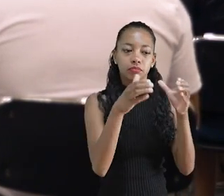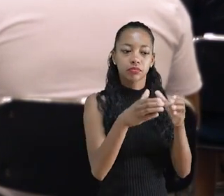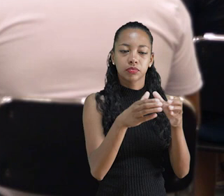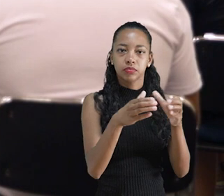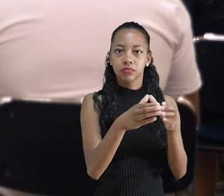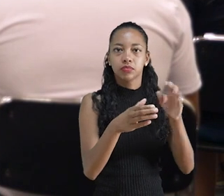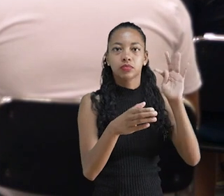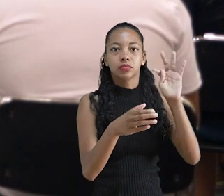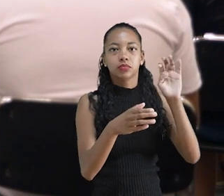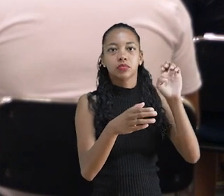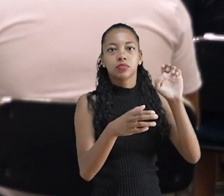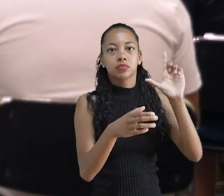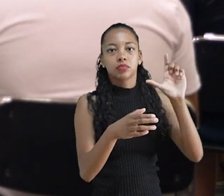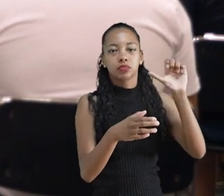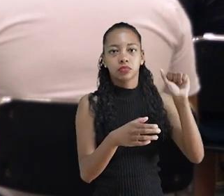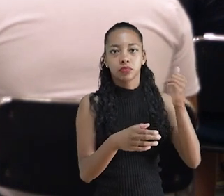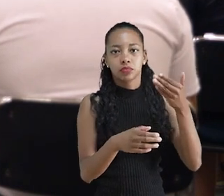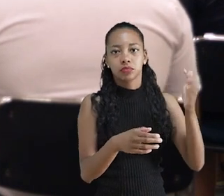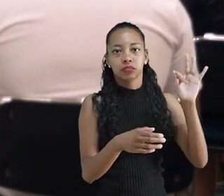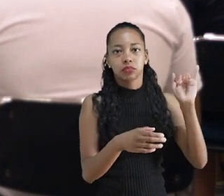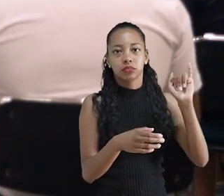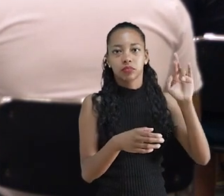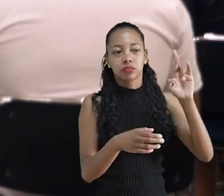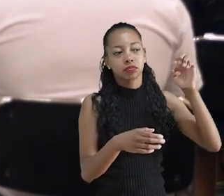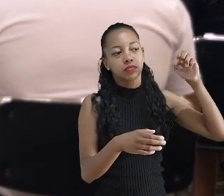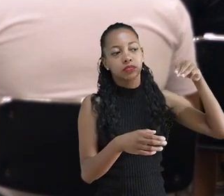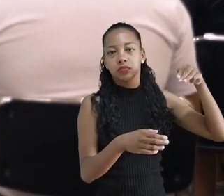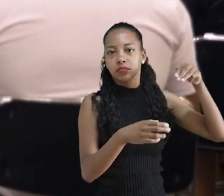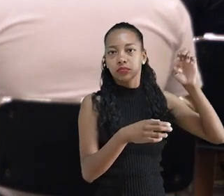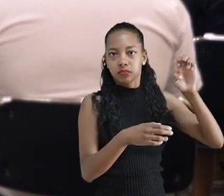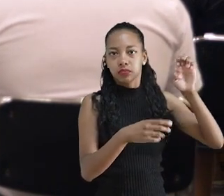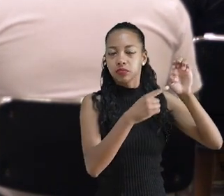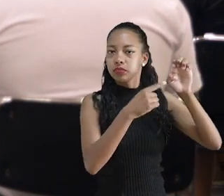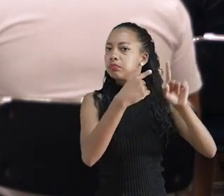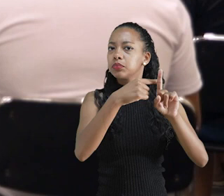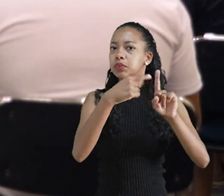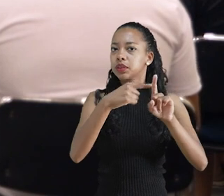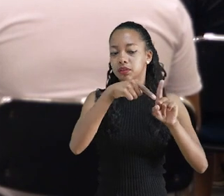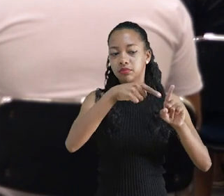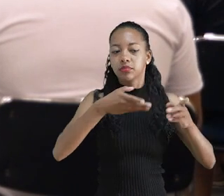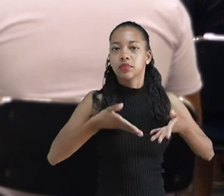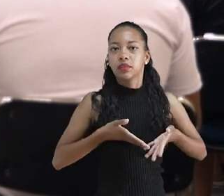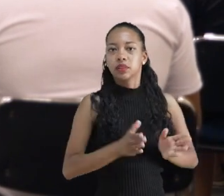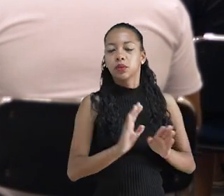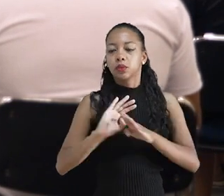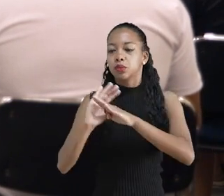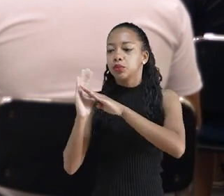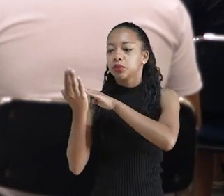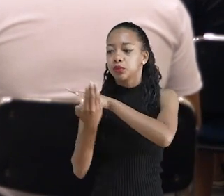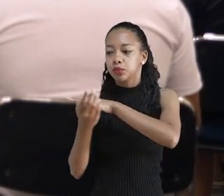coletivo tela firme esse nome tela firme vem por conta do bairro onde nós estamos lá que é o bairro de é o Bairro